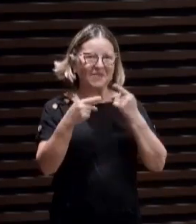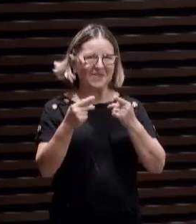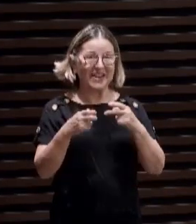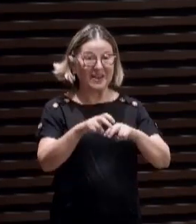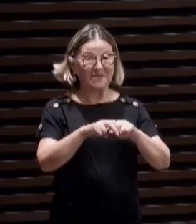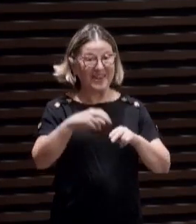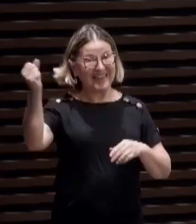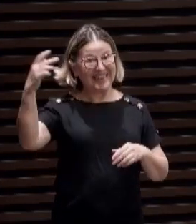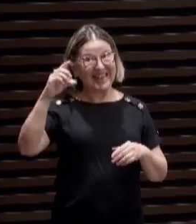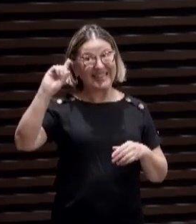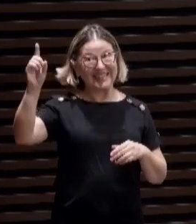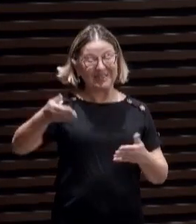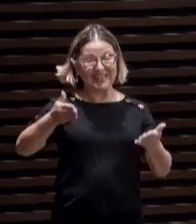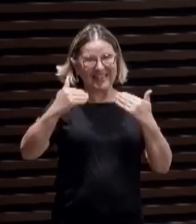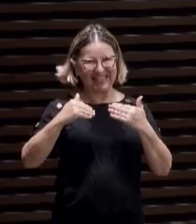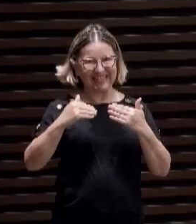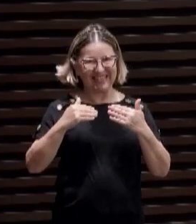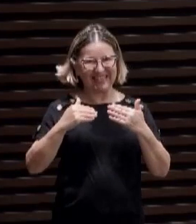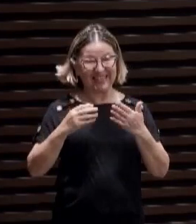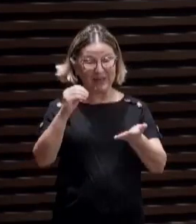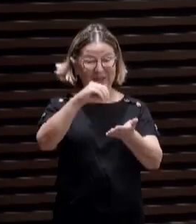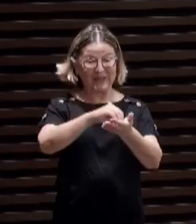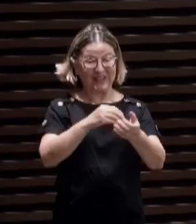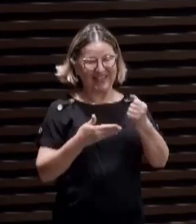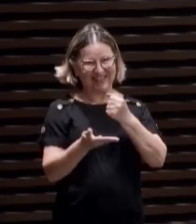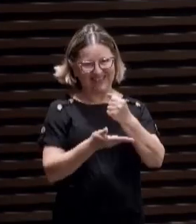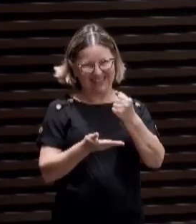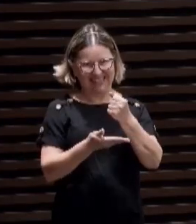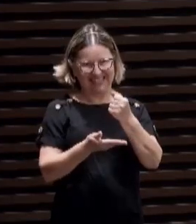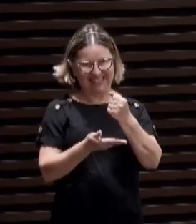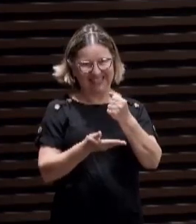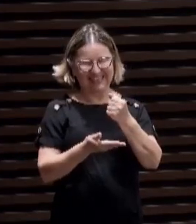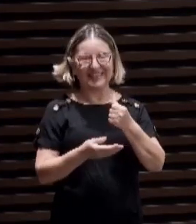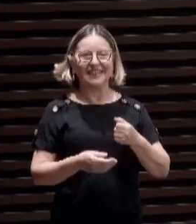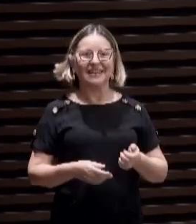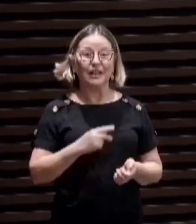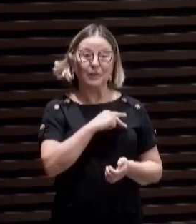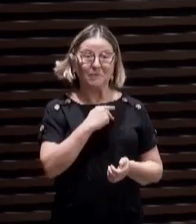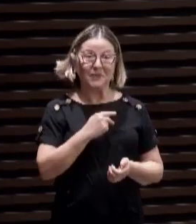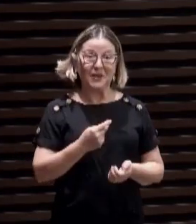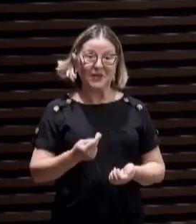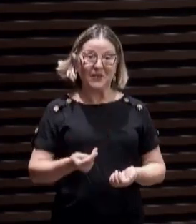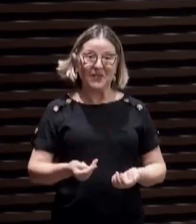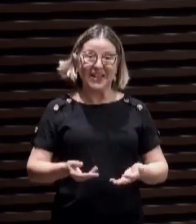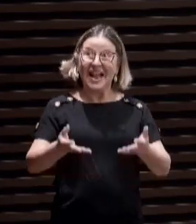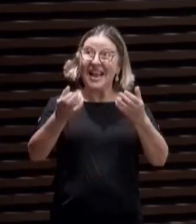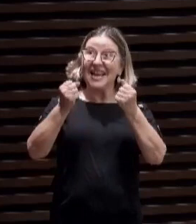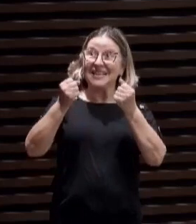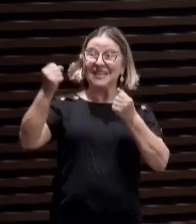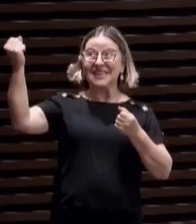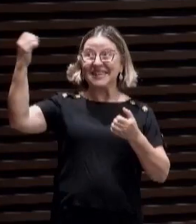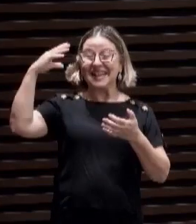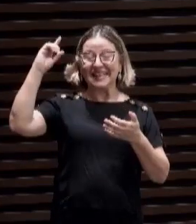que me foi dada, lancei o fundamento. Ele recebeu a graça de Deus em meio ao legalismo